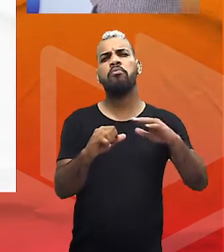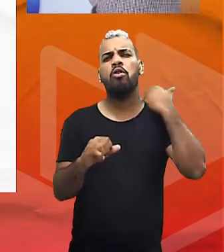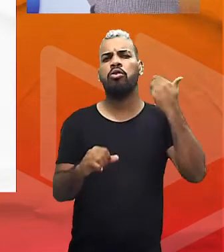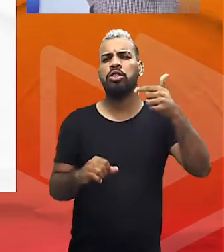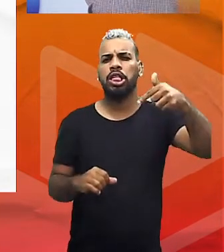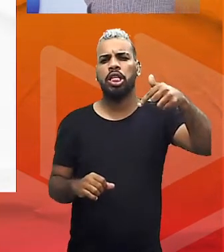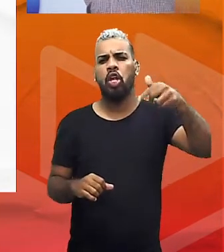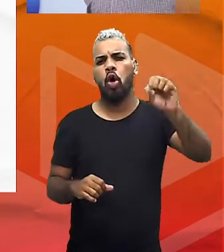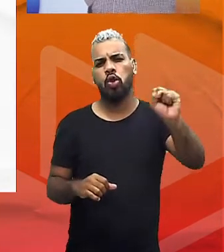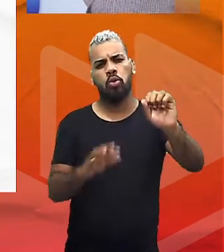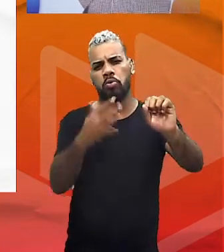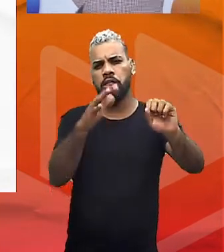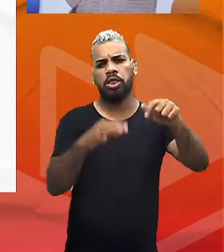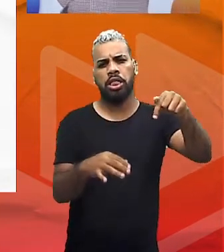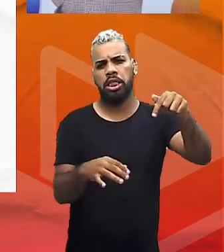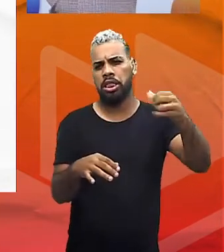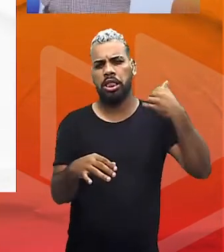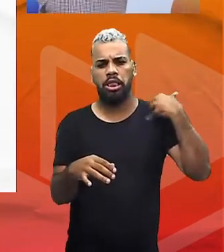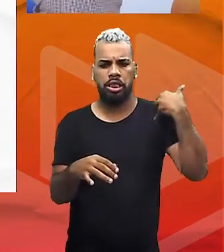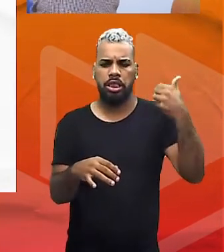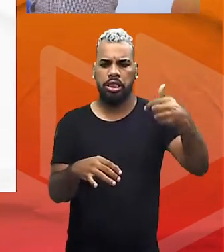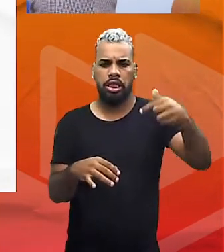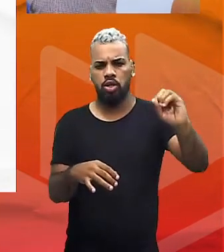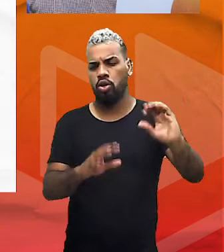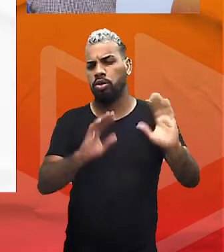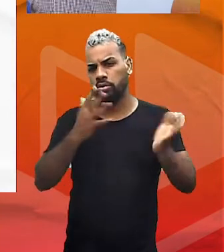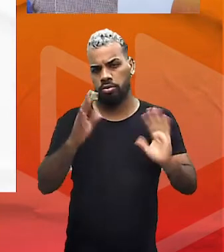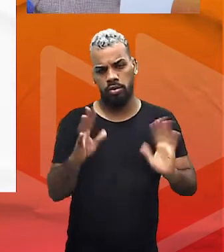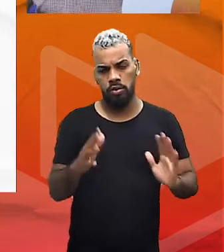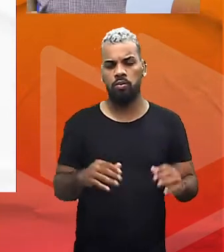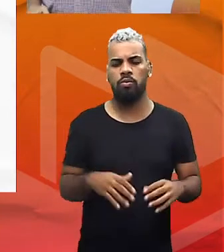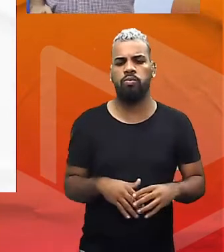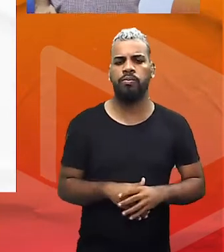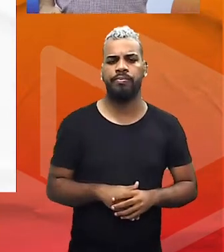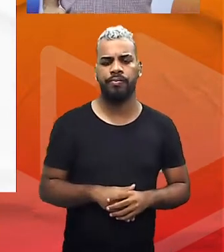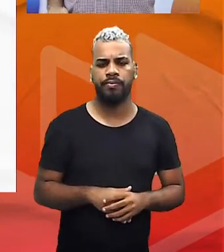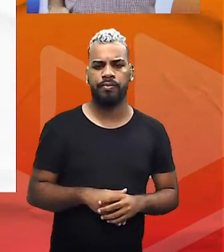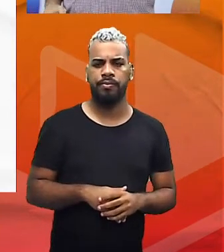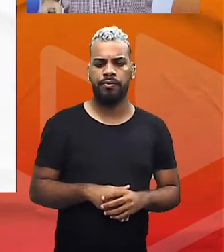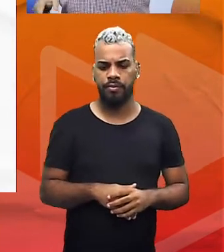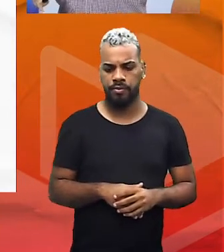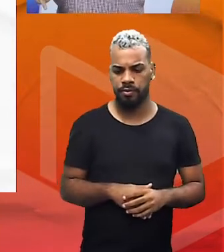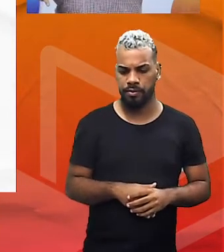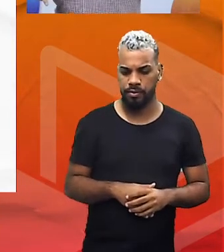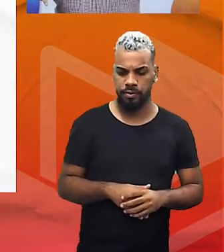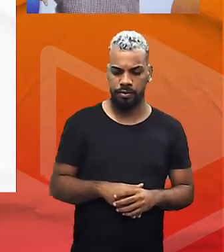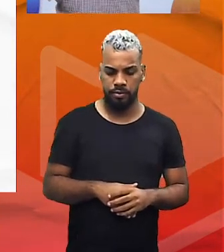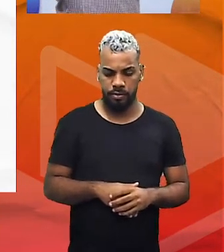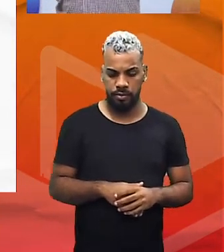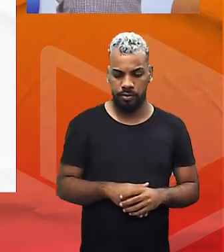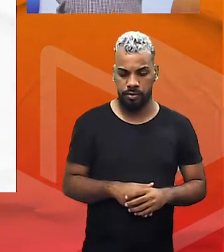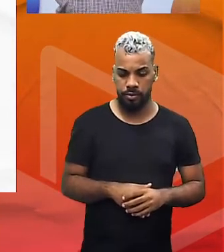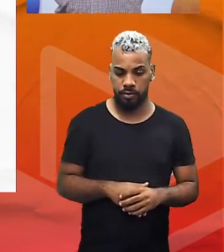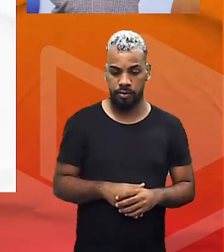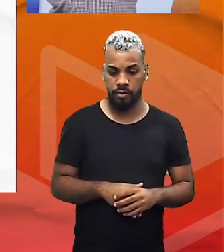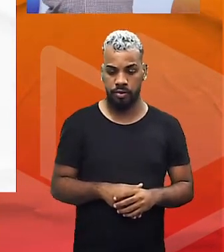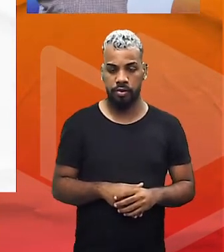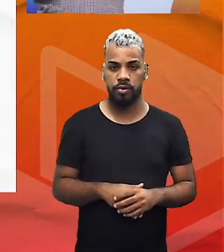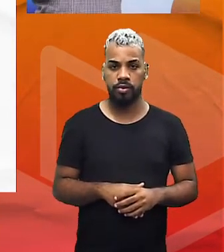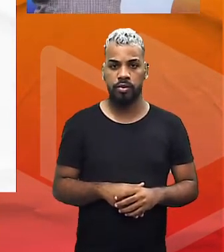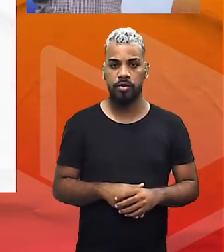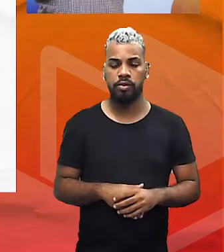jovem, eu falei, e o Machado não. O Machado já viveu bem, viveu bem. Então, inclusive, quando o Machado funda